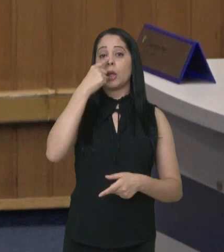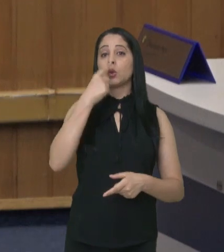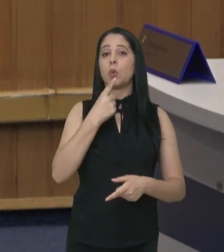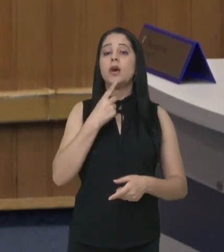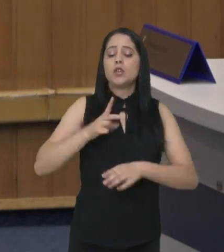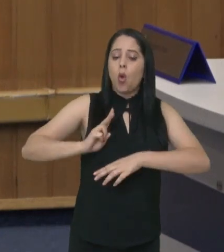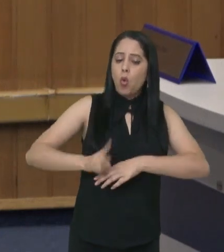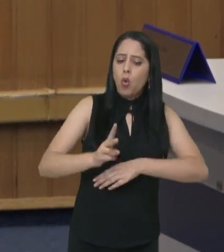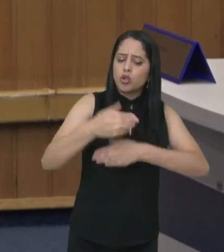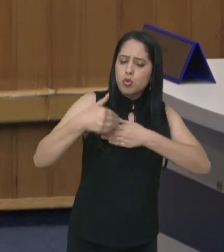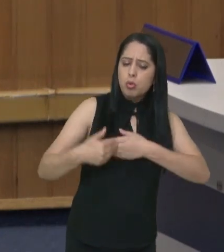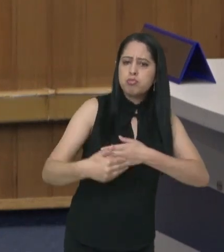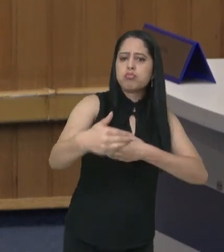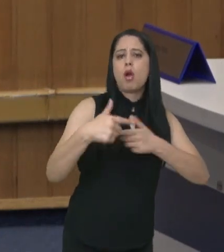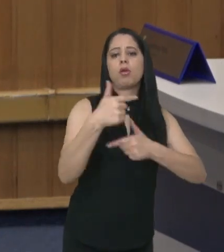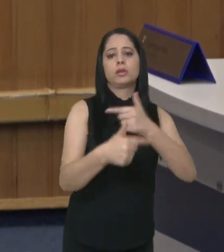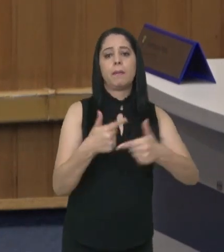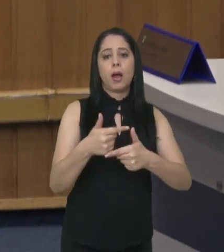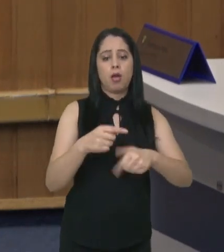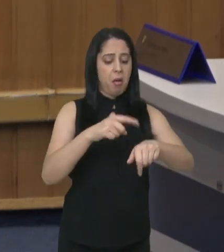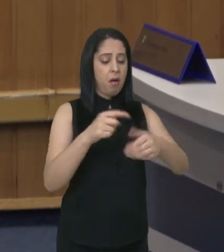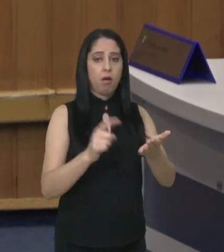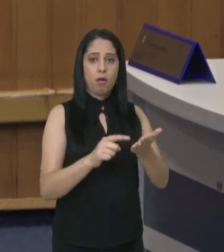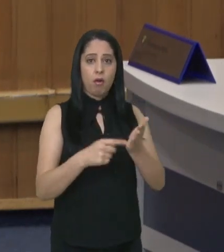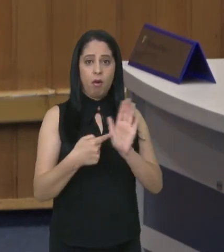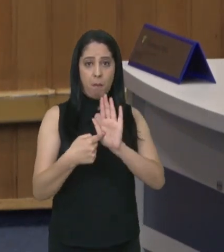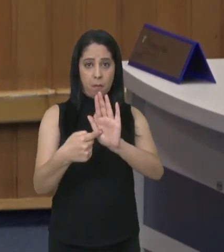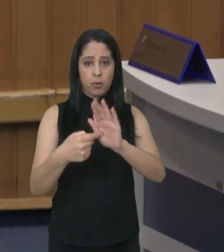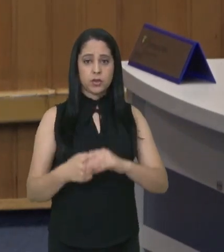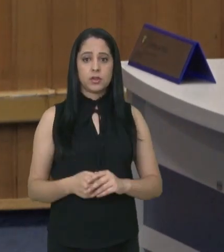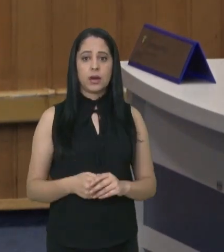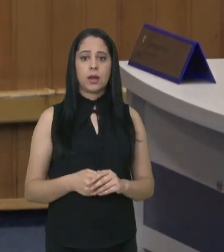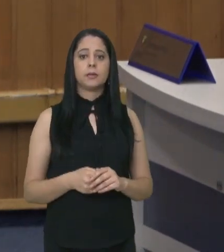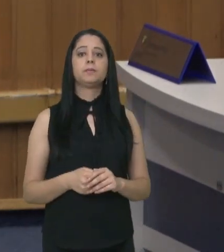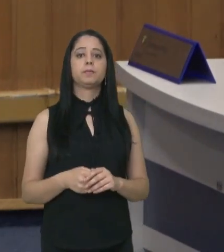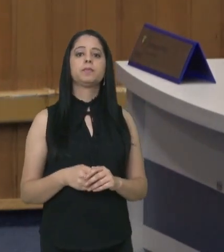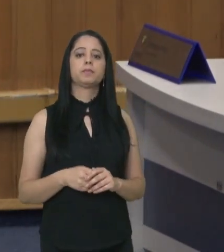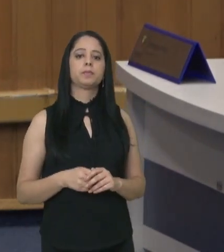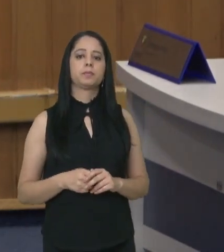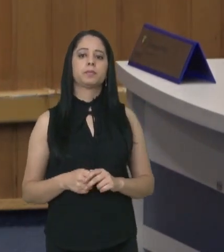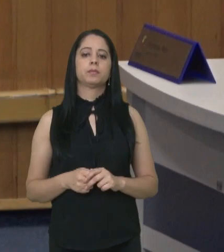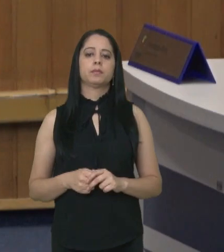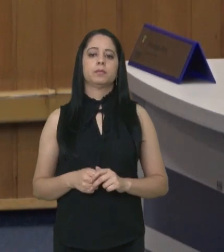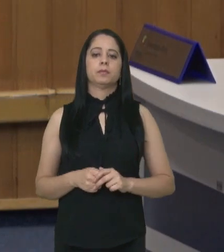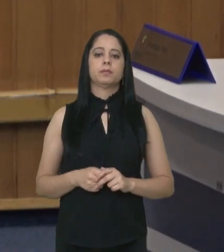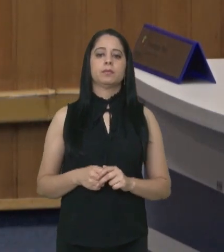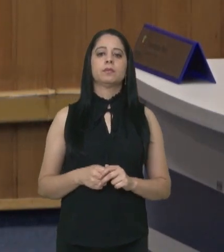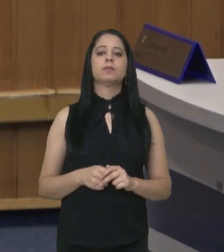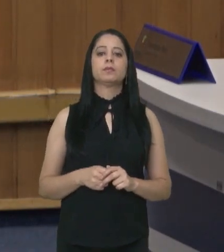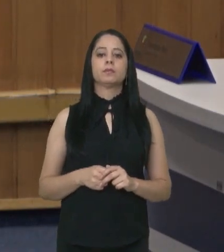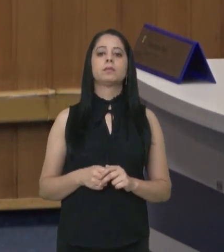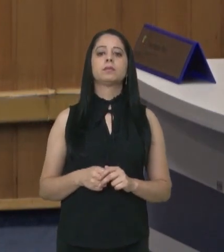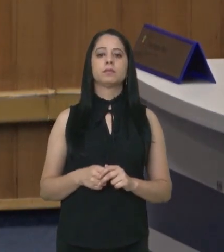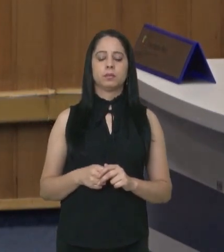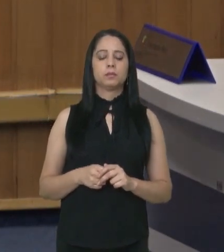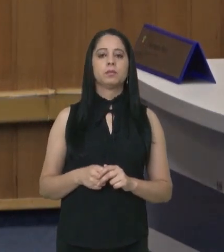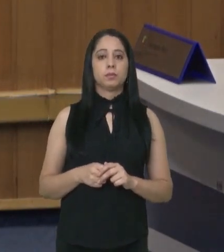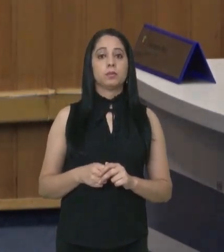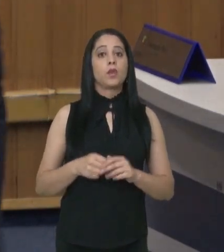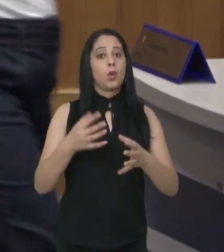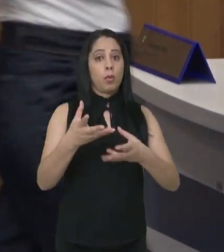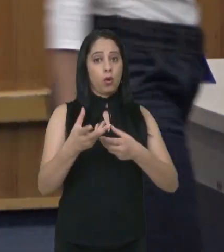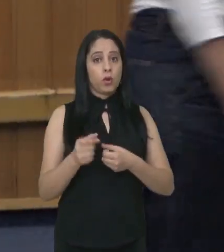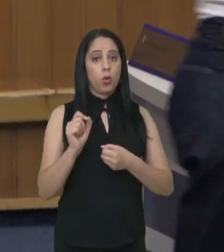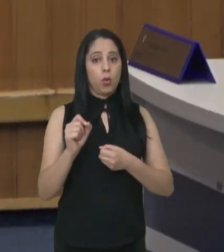esse trabalho. Está aqui, ó, acabou de chegar um convite, né, de uma continuidade do trabalho do